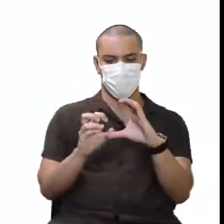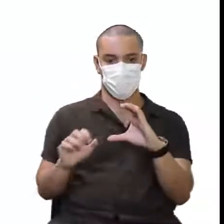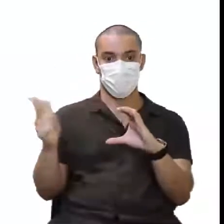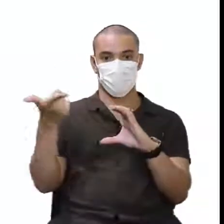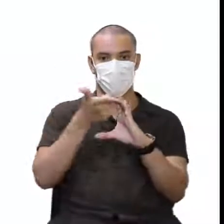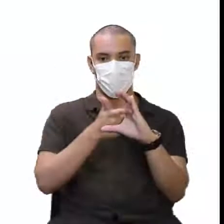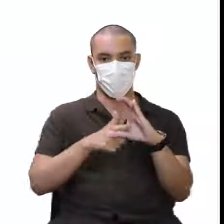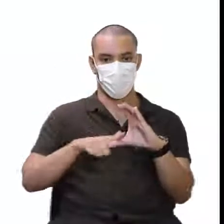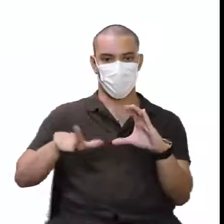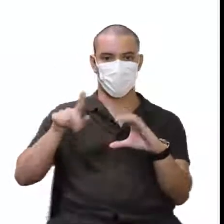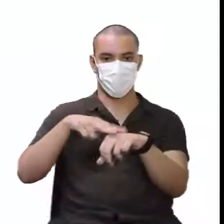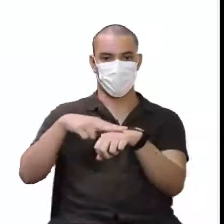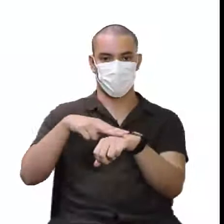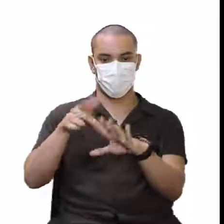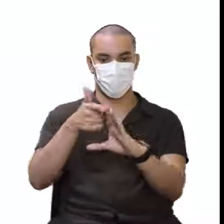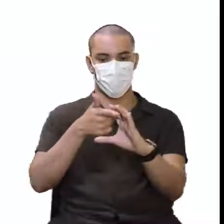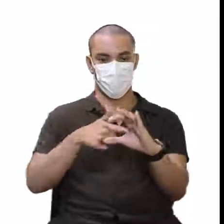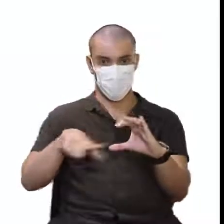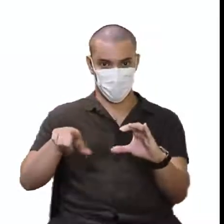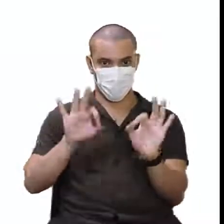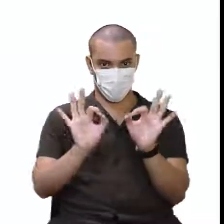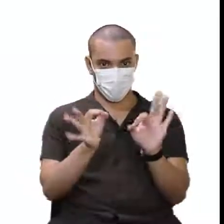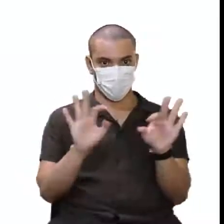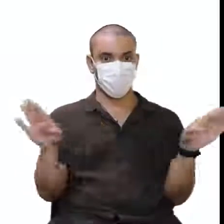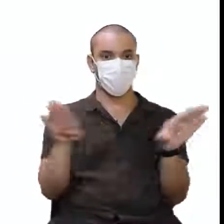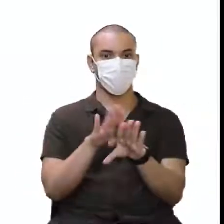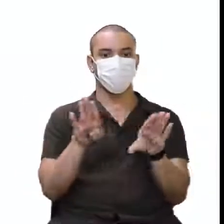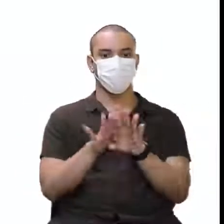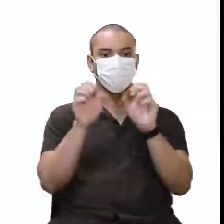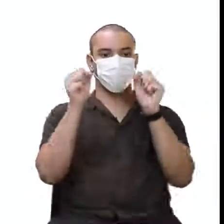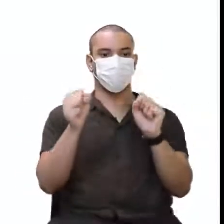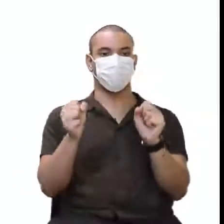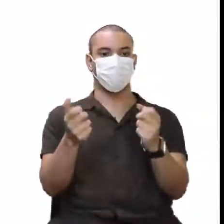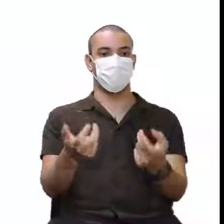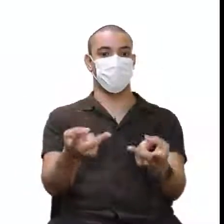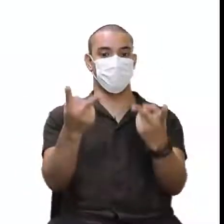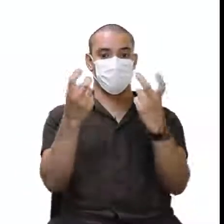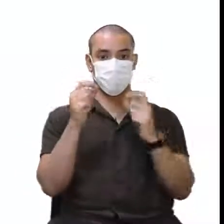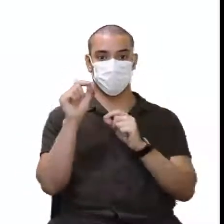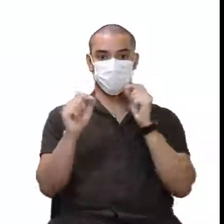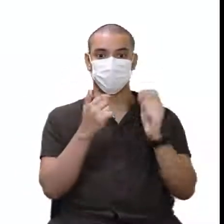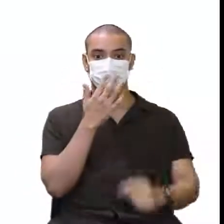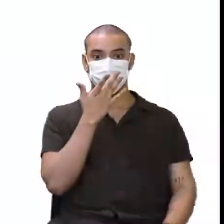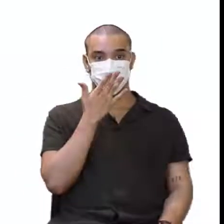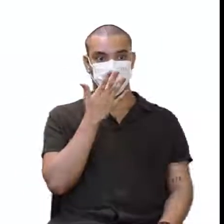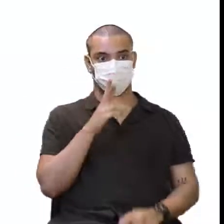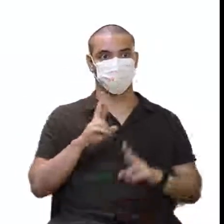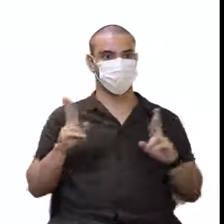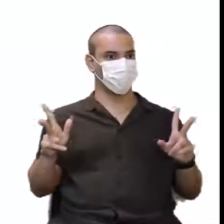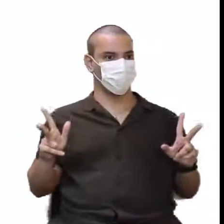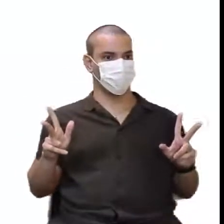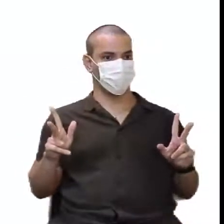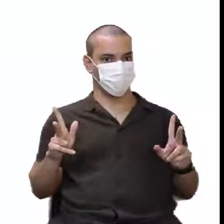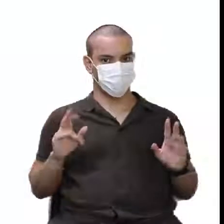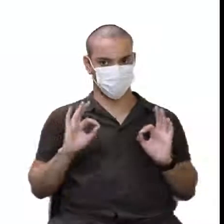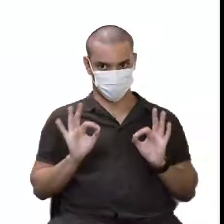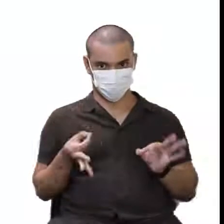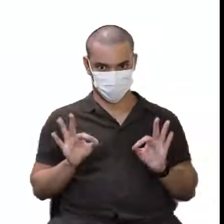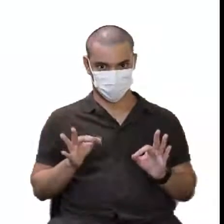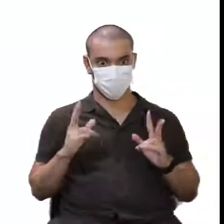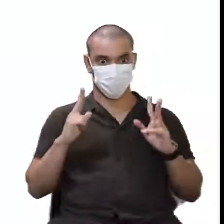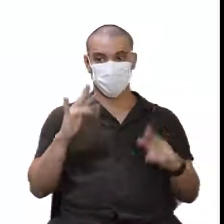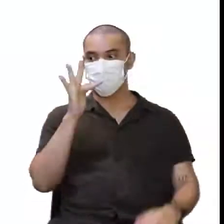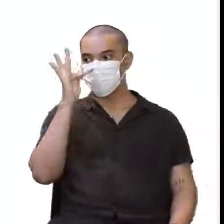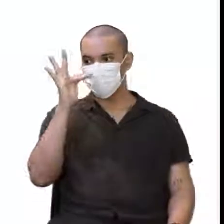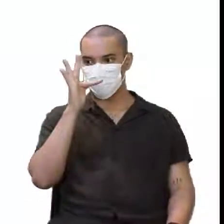as lisas. Beleza? E a gente também consegue perceber o que aí, gente? A cor. Elas não são iguais, igual as